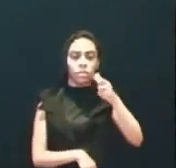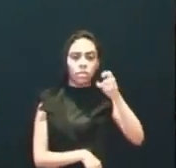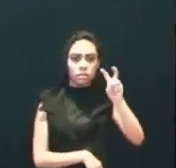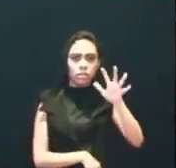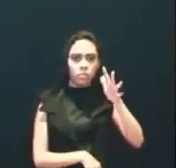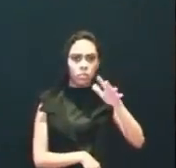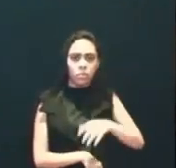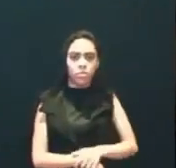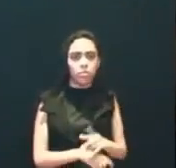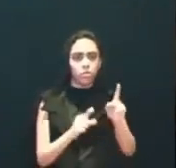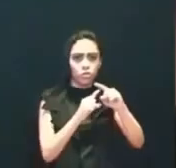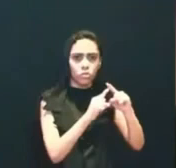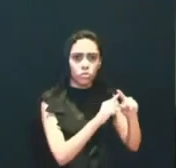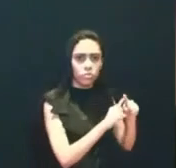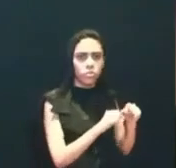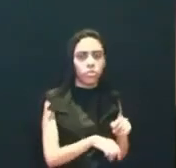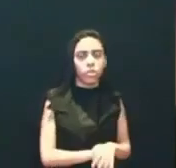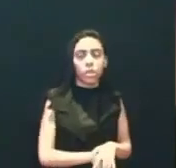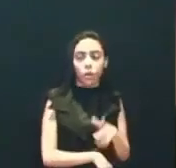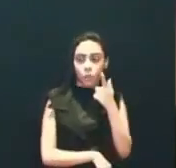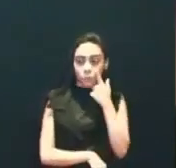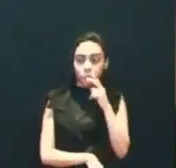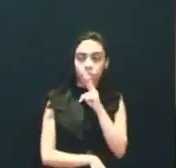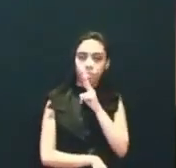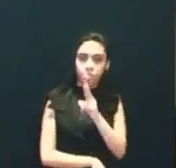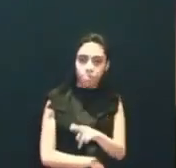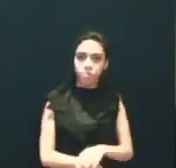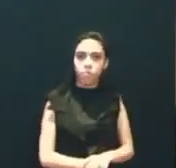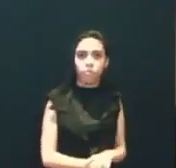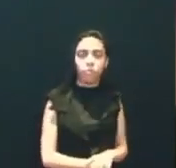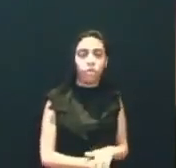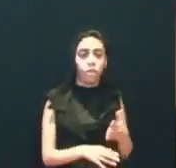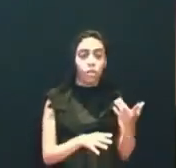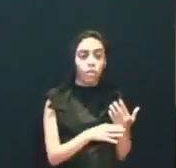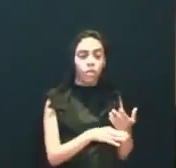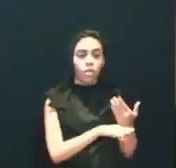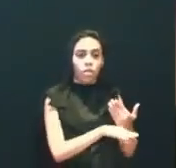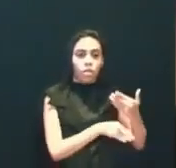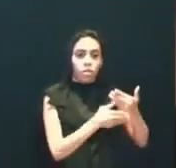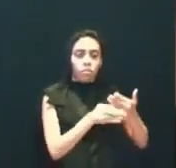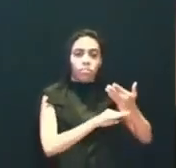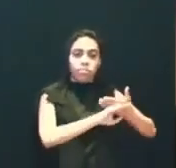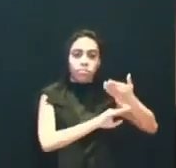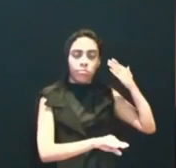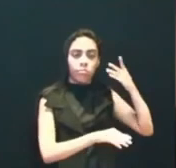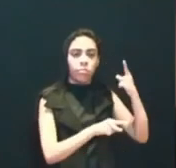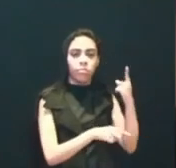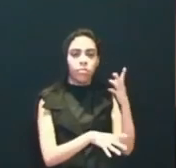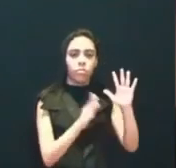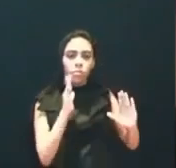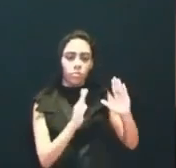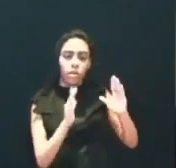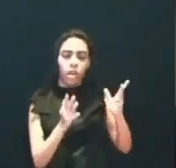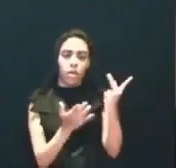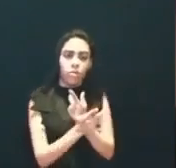certo? Tá. Vamos lá. Até um tempo atrás, Velúzia, a leucemia mieloide